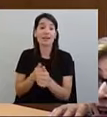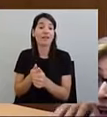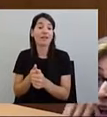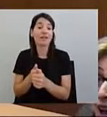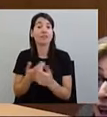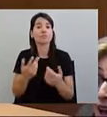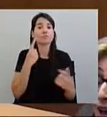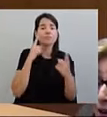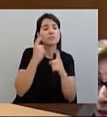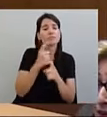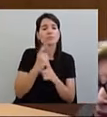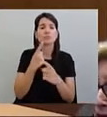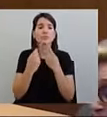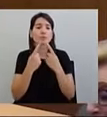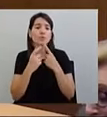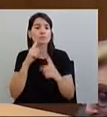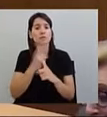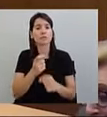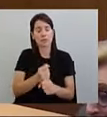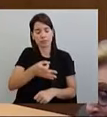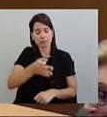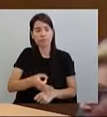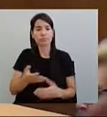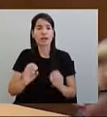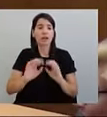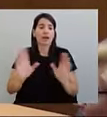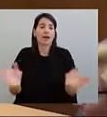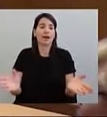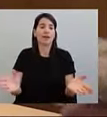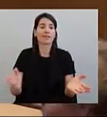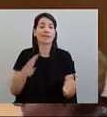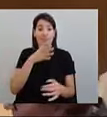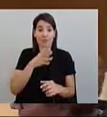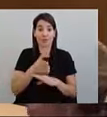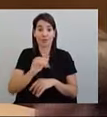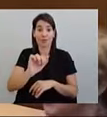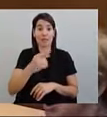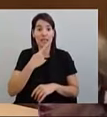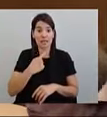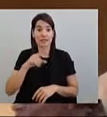com perguntas, com exigência de rigor, que isso sim temos e que o Sr. Vereador, na sua intervenção, também disse que queria fazer.